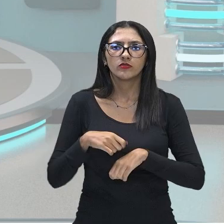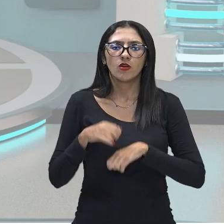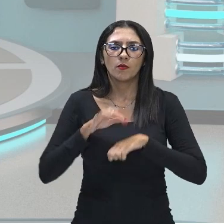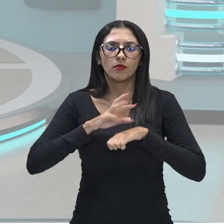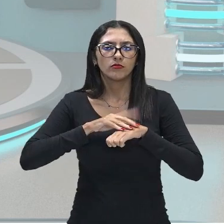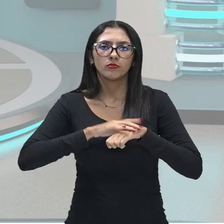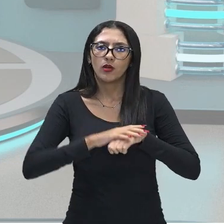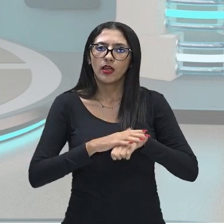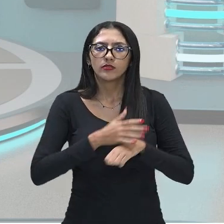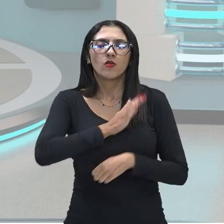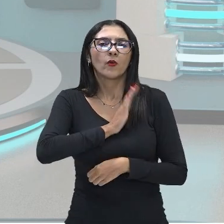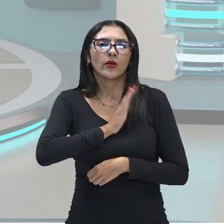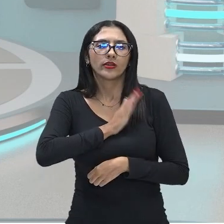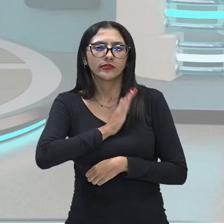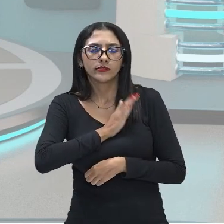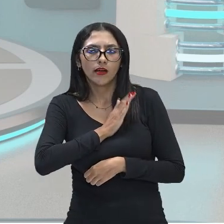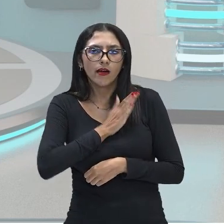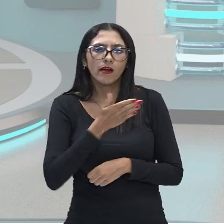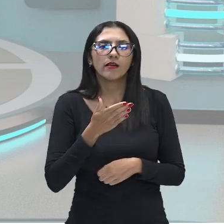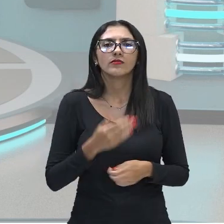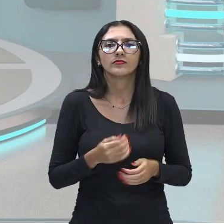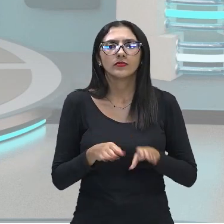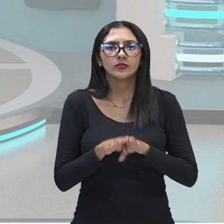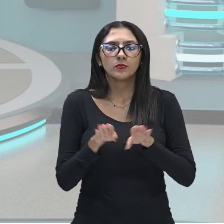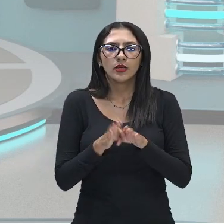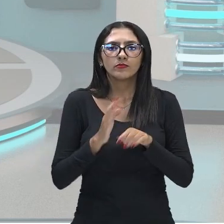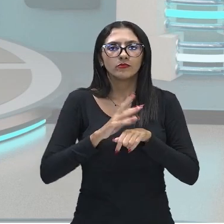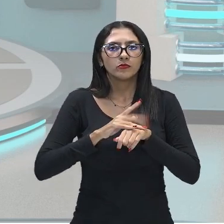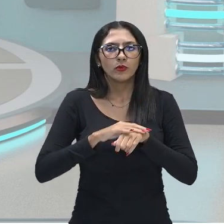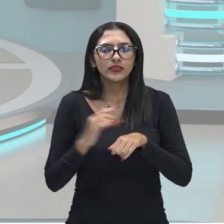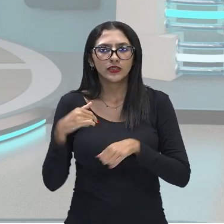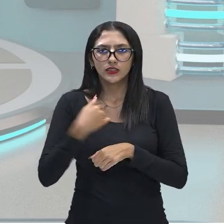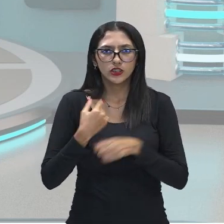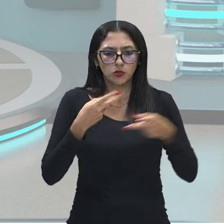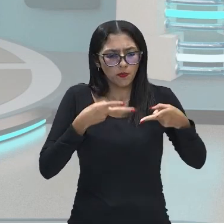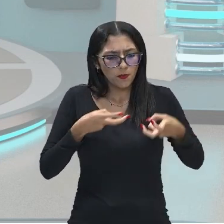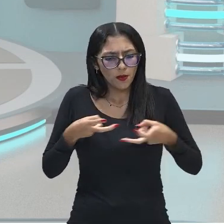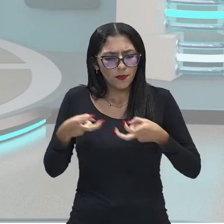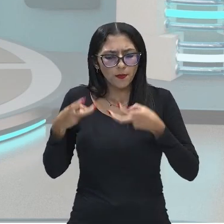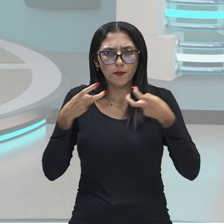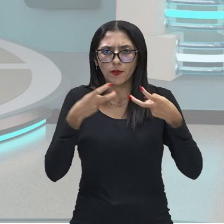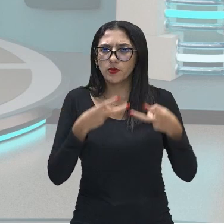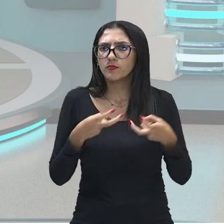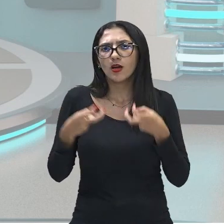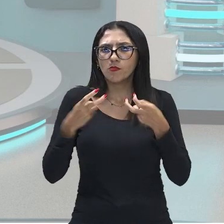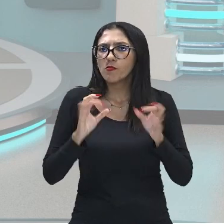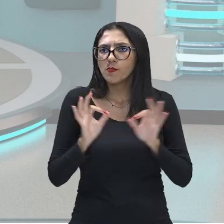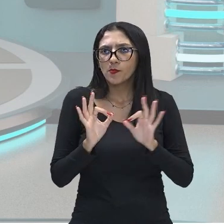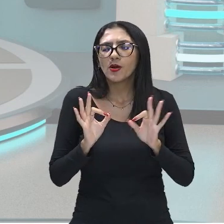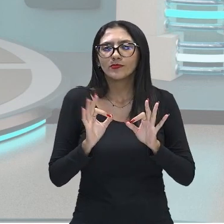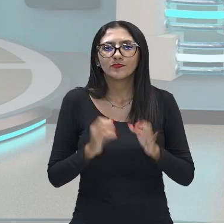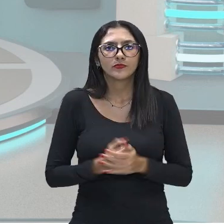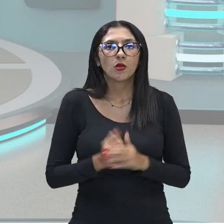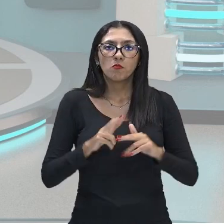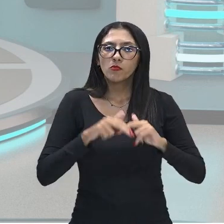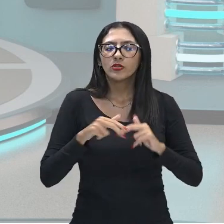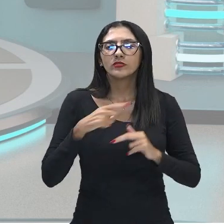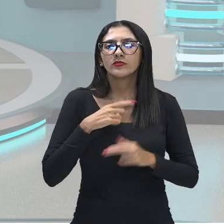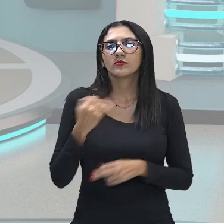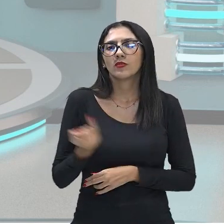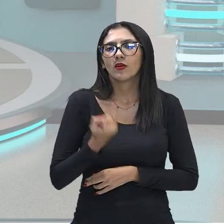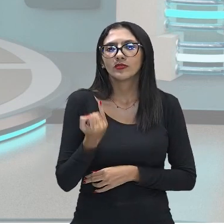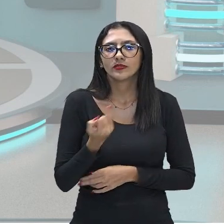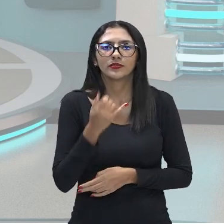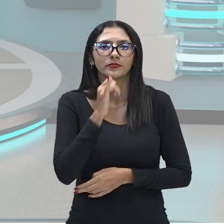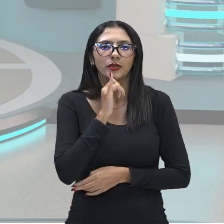coronariana desenvolver as doenças essas doenças que são silenciosas do sistema cardiovascular então é muito importante não